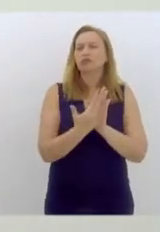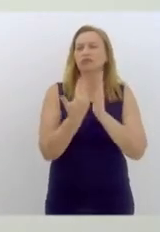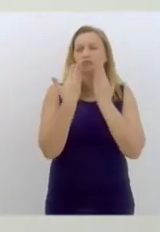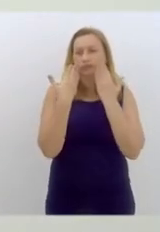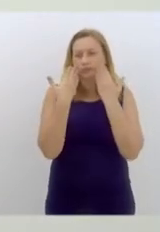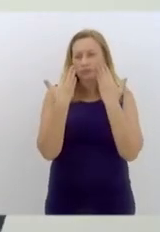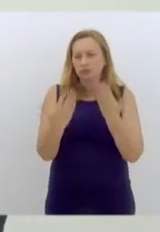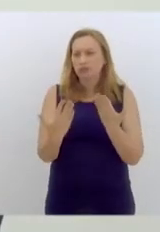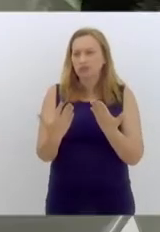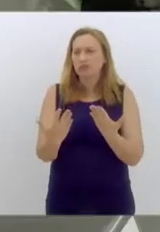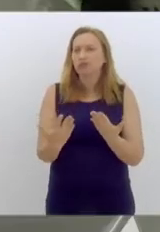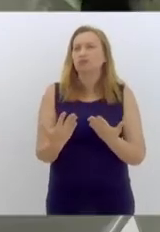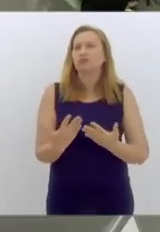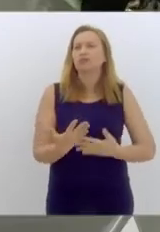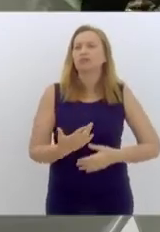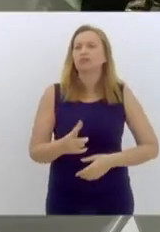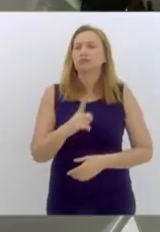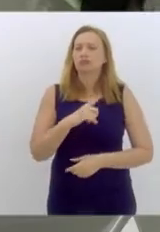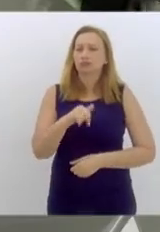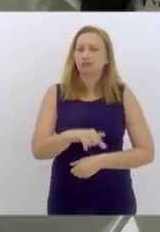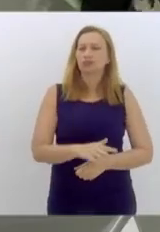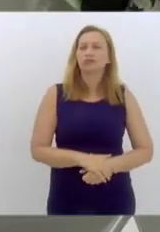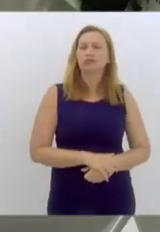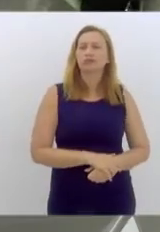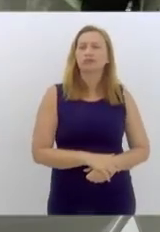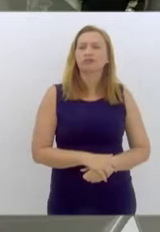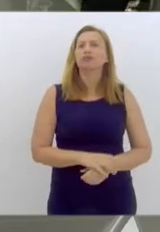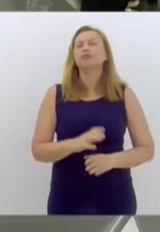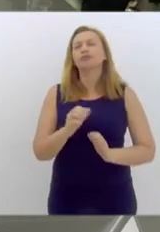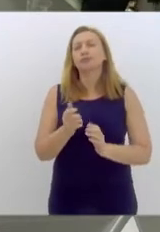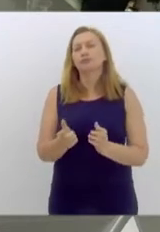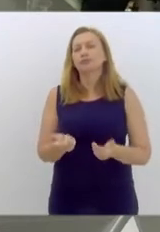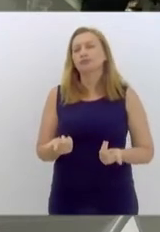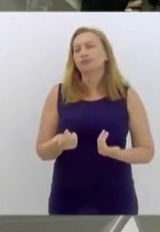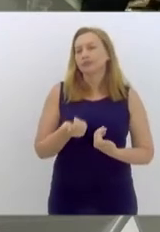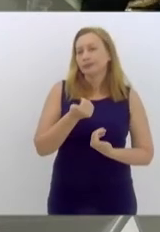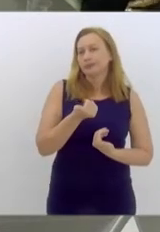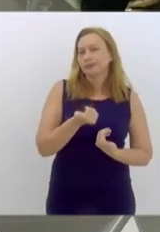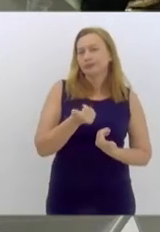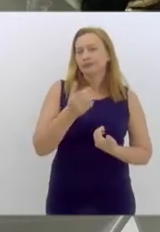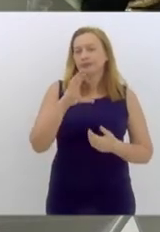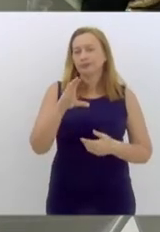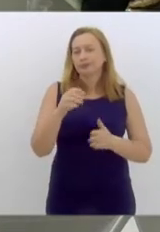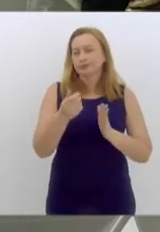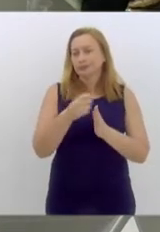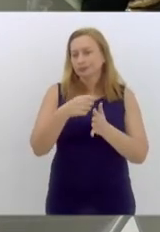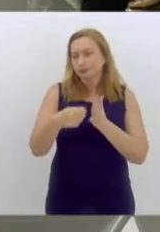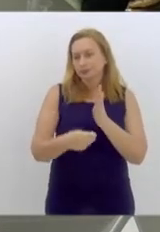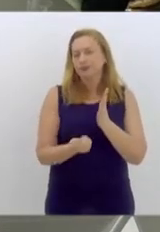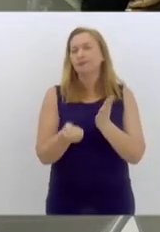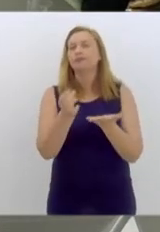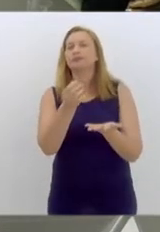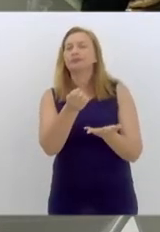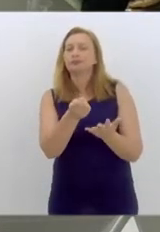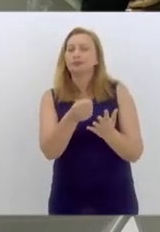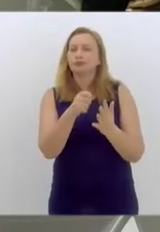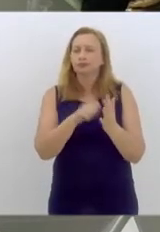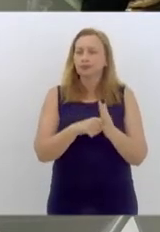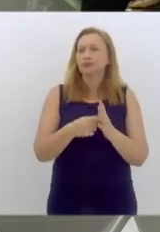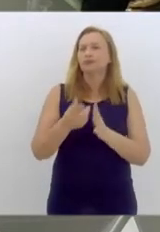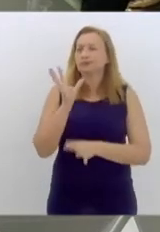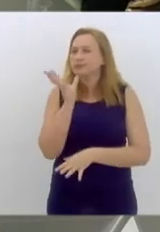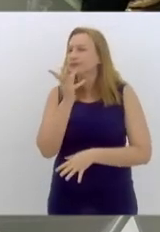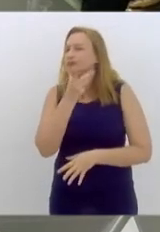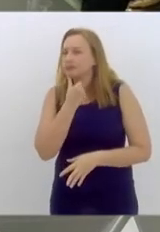possível. O aperto do calendário, infelizmente, ele é em decorrência da demora do Executivo encaminhar